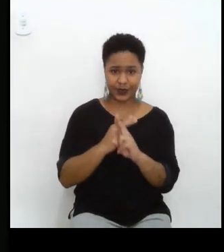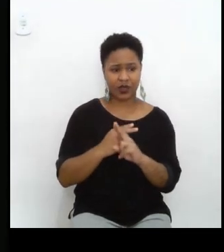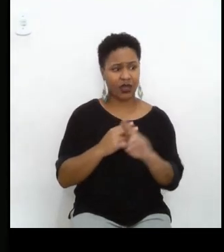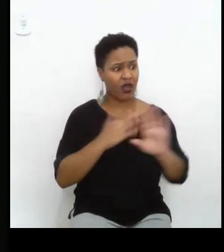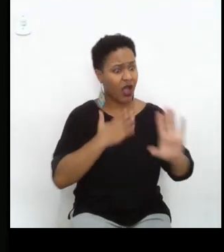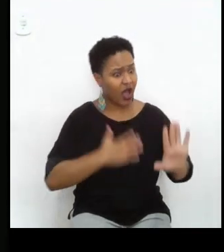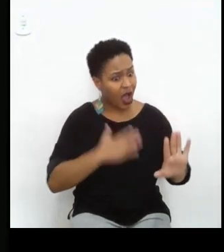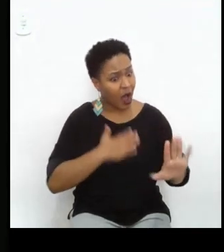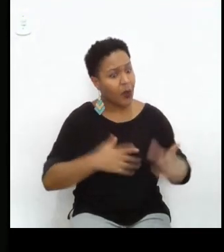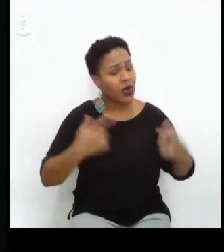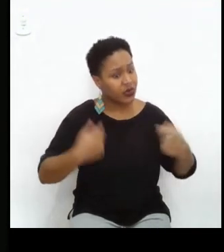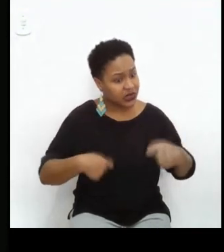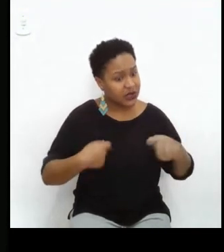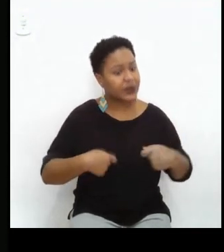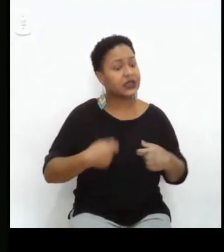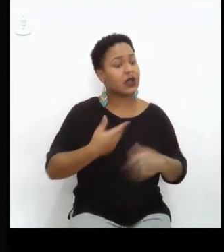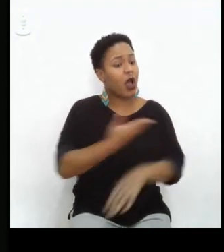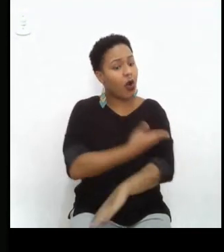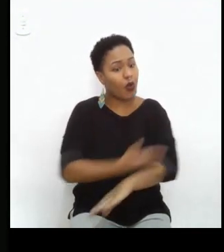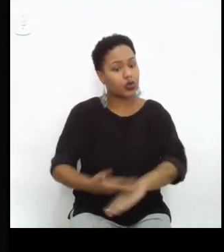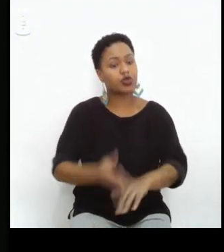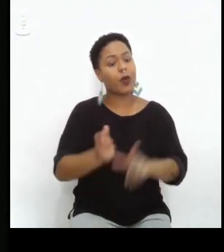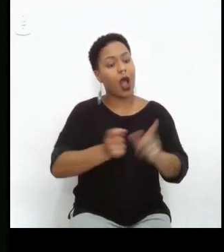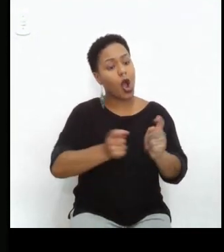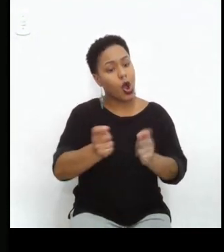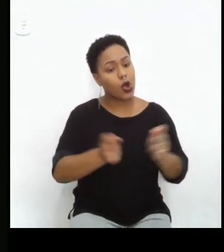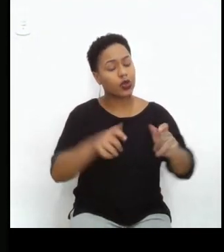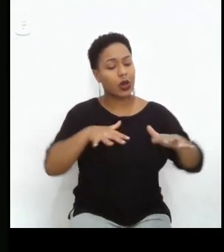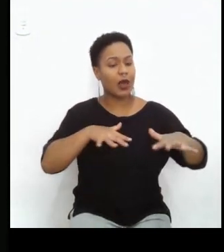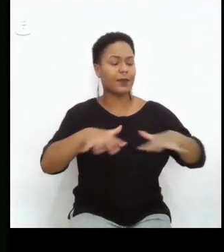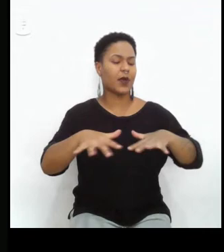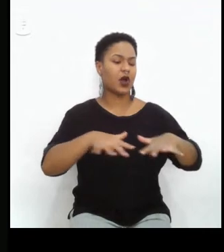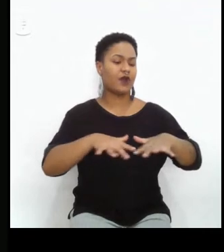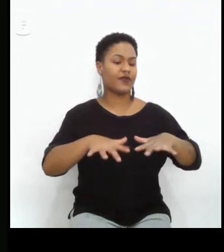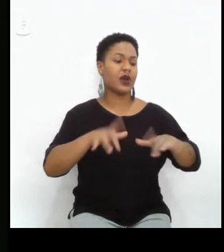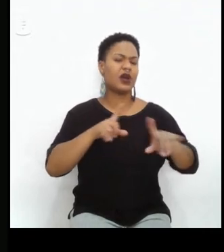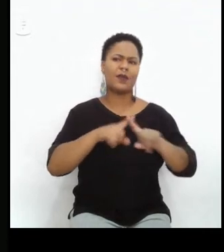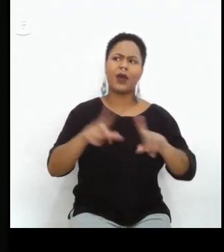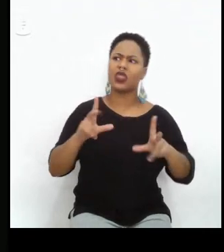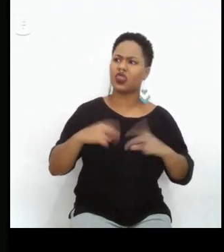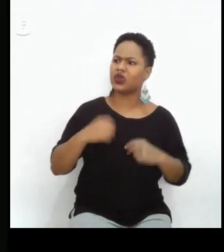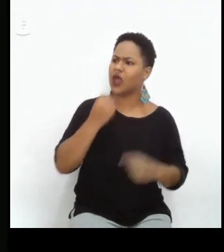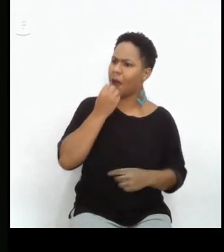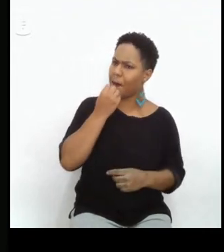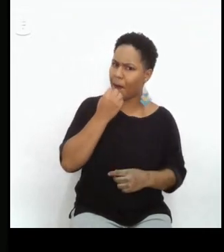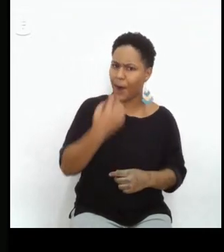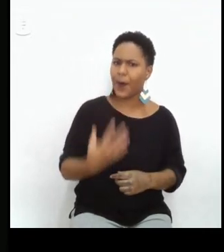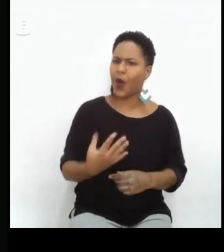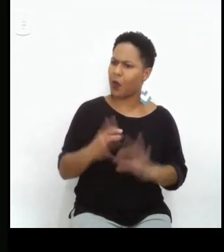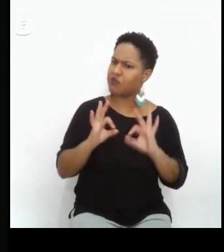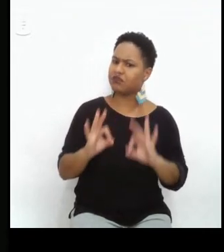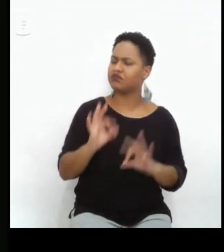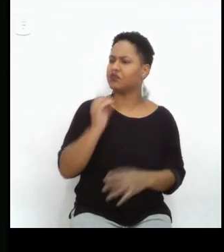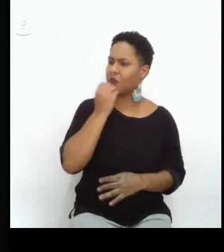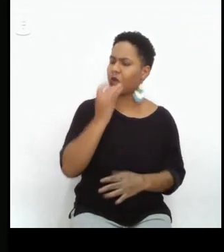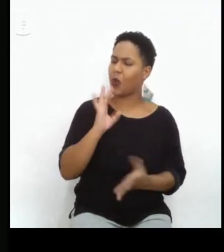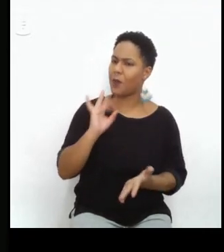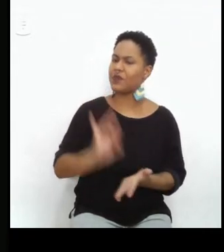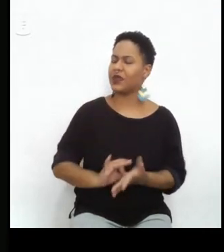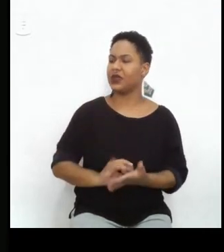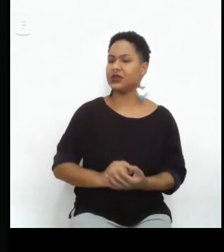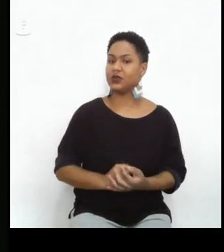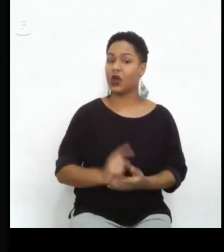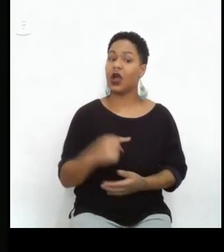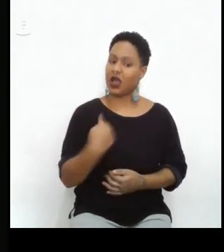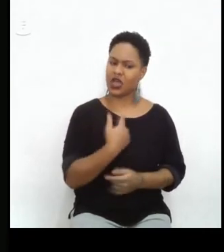acostumar com controle dos movimentos mas Nossa isso é bom muito bom muito bom mesmo a gente fez um